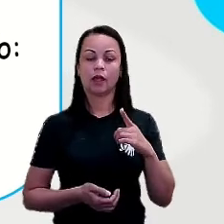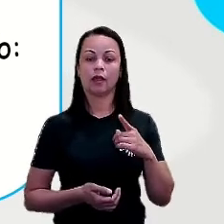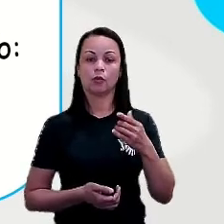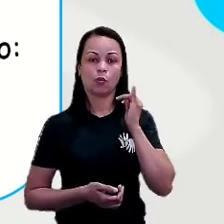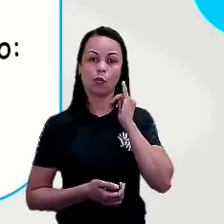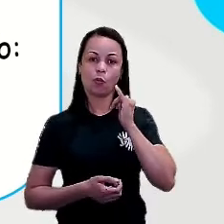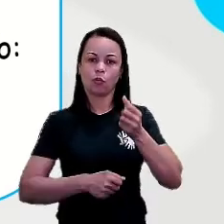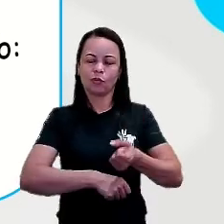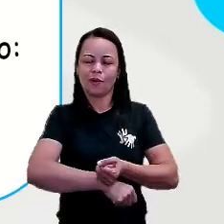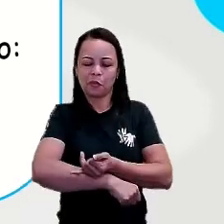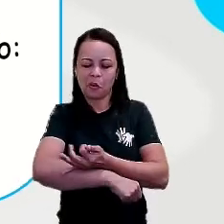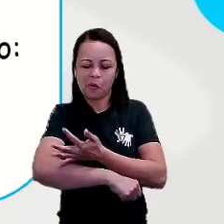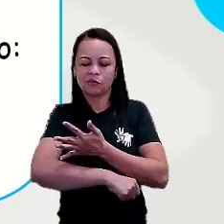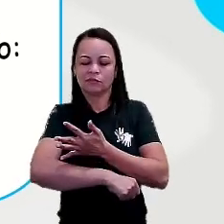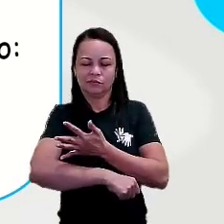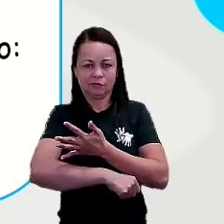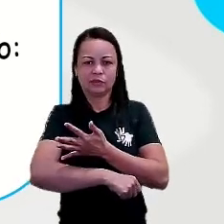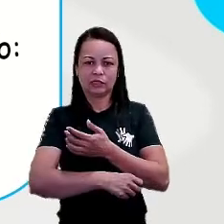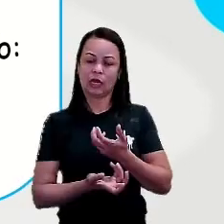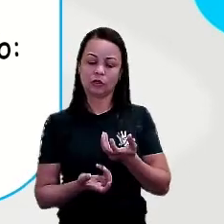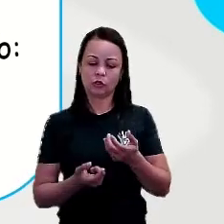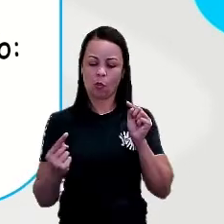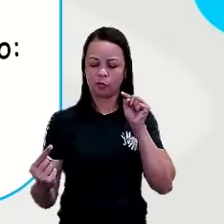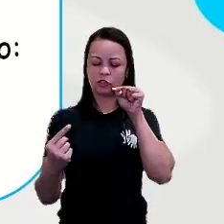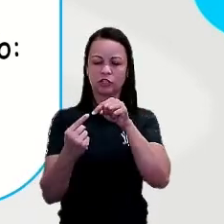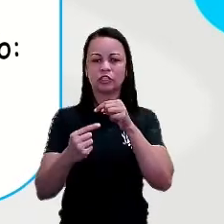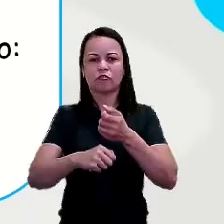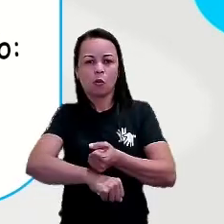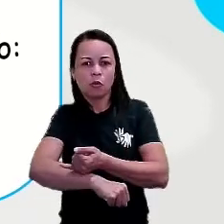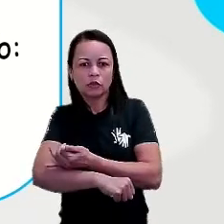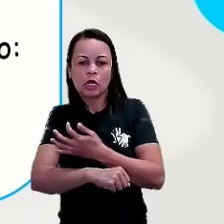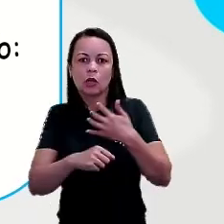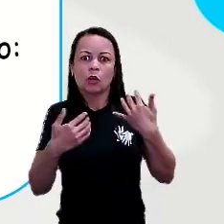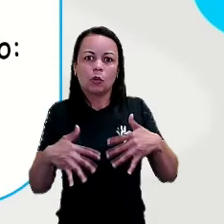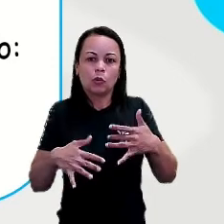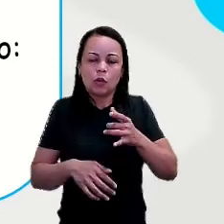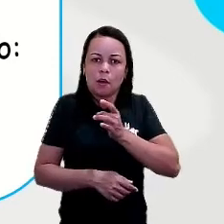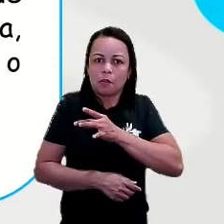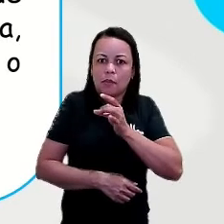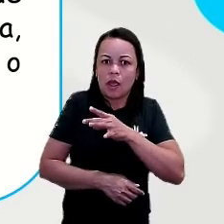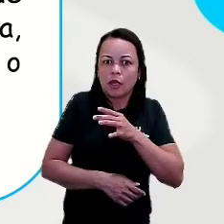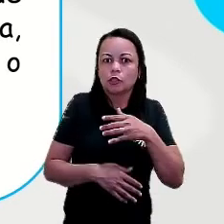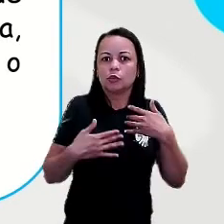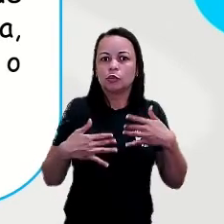emocional. O objetivo é gerar uma emoção, como terror, pânico, surpresa.